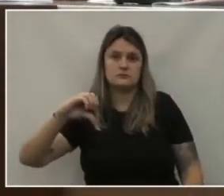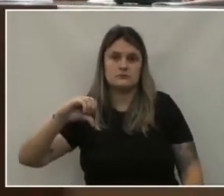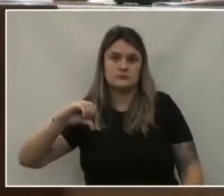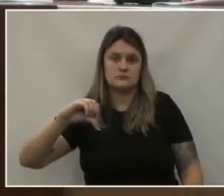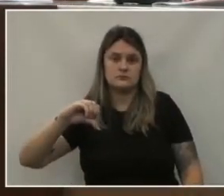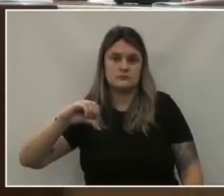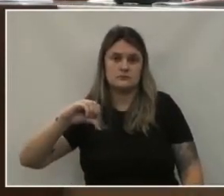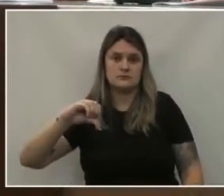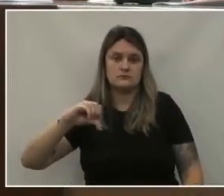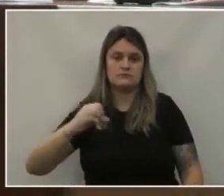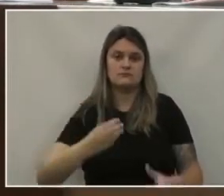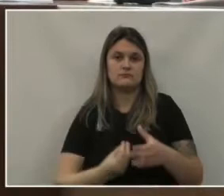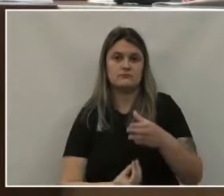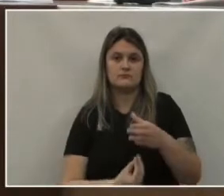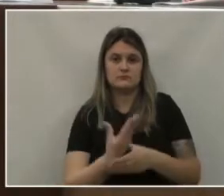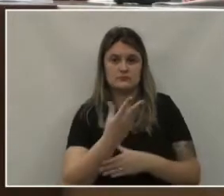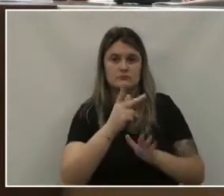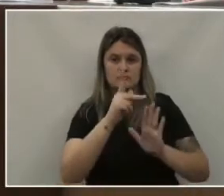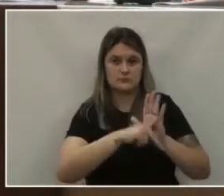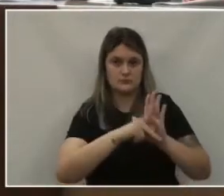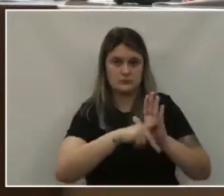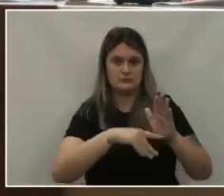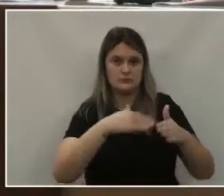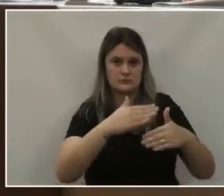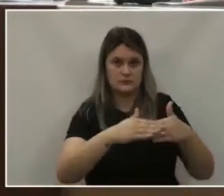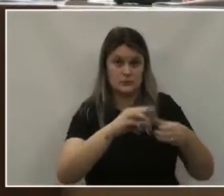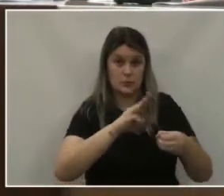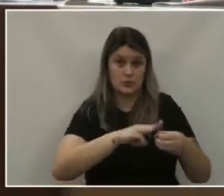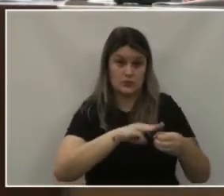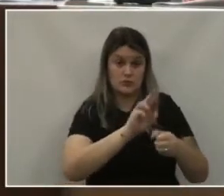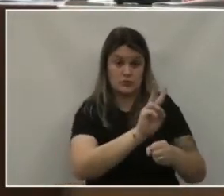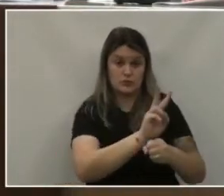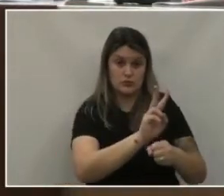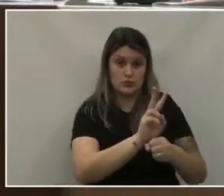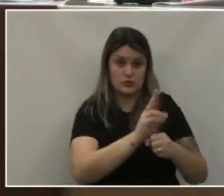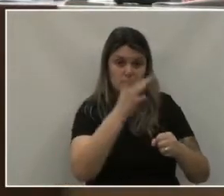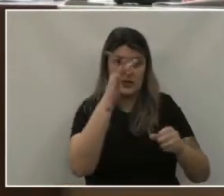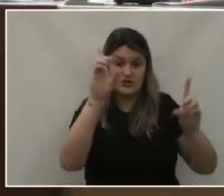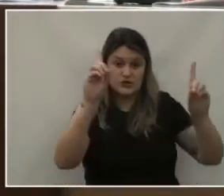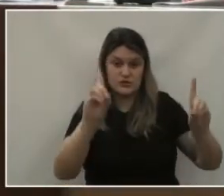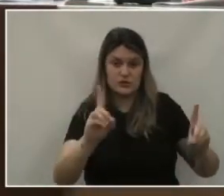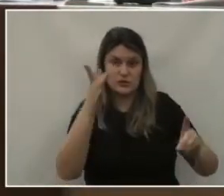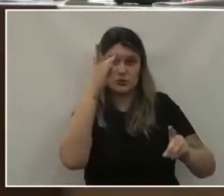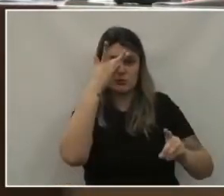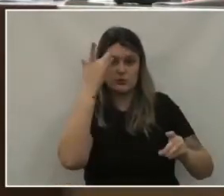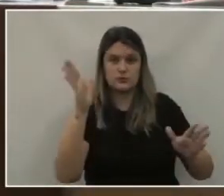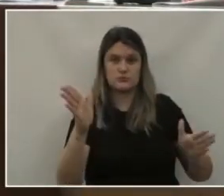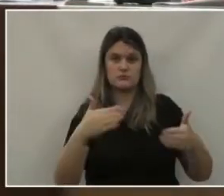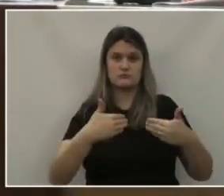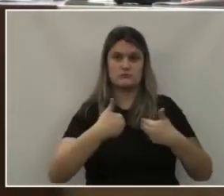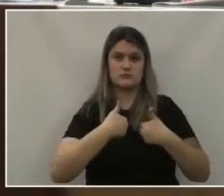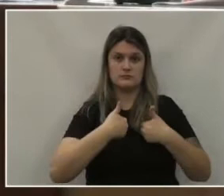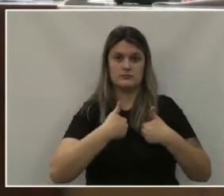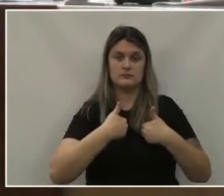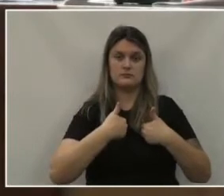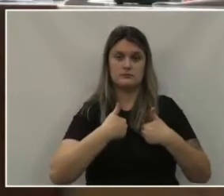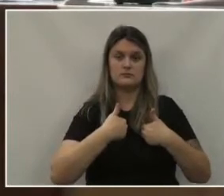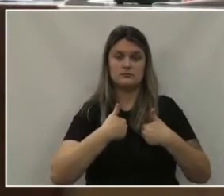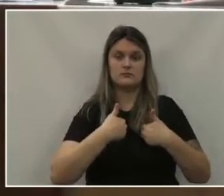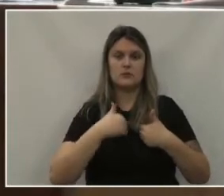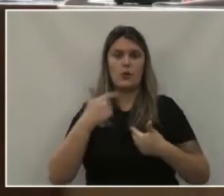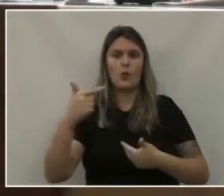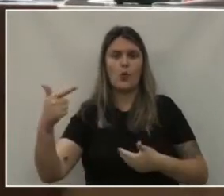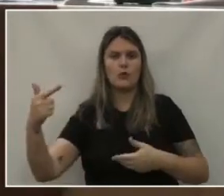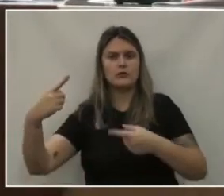29/2019. Cria o Programa Municipal de Proteção dos Direitos da Pessoa com Transtorno do Espectro Autista e